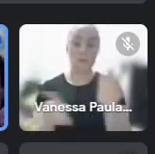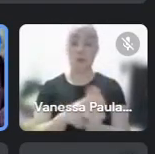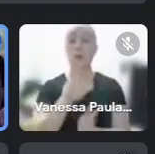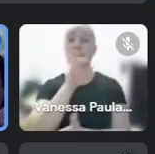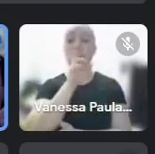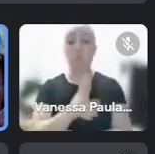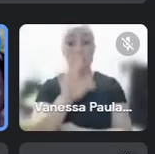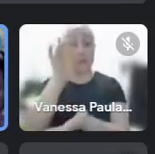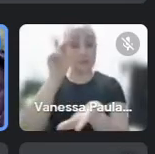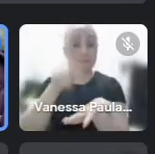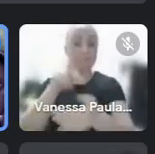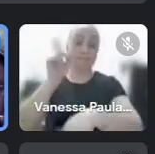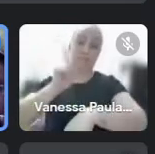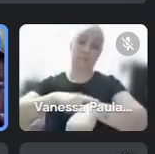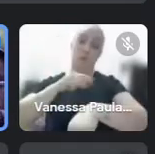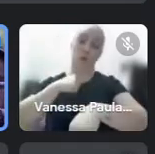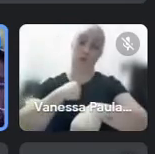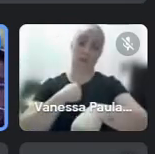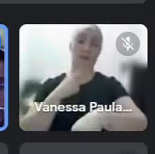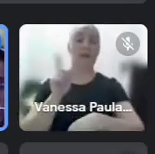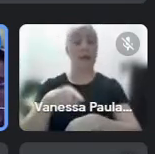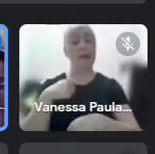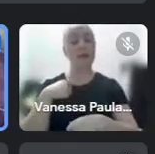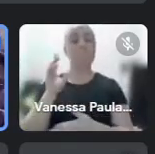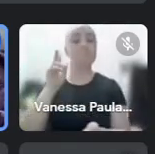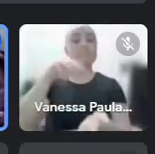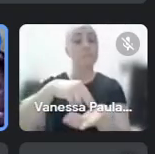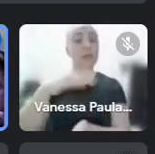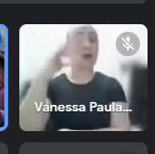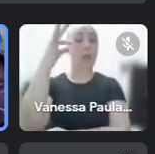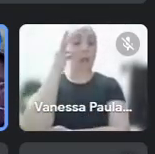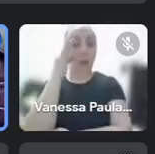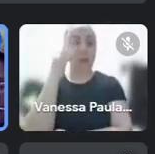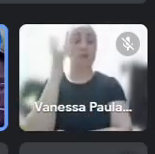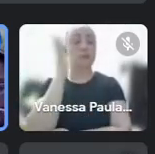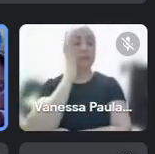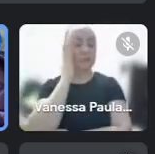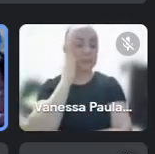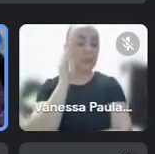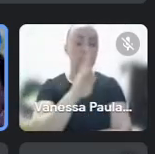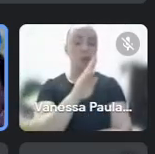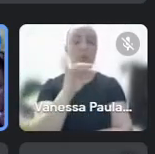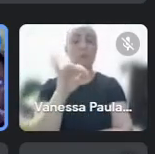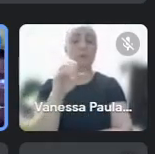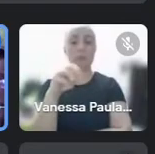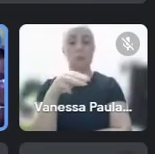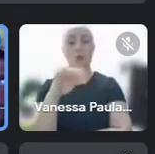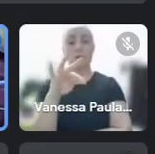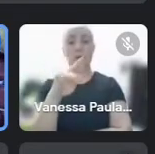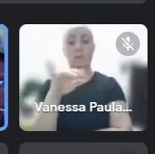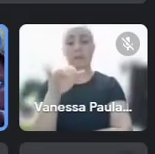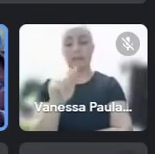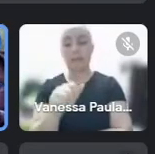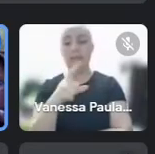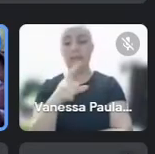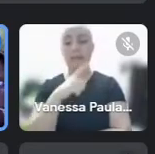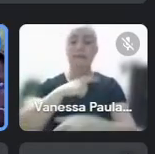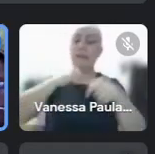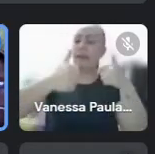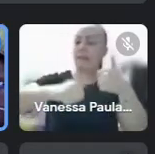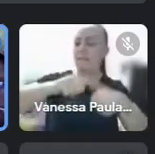imediato, que é do meu trabalho em loco, de onde eu já saio com uma biometria, eu já saio com uma avaliação macroscópica, né,